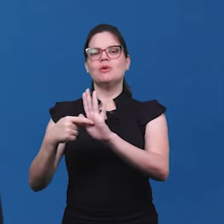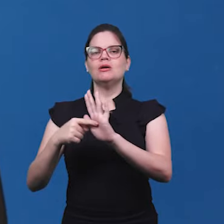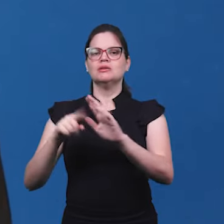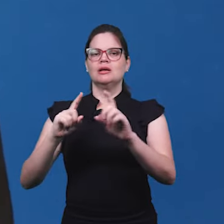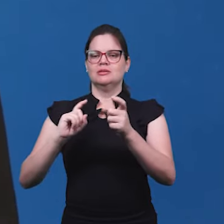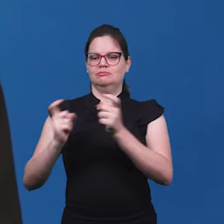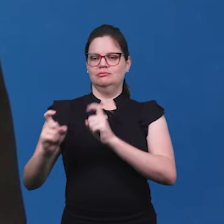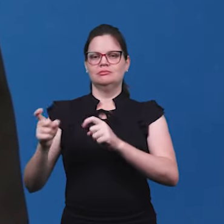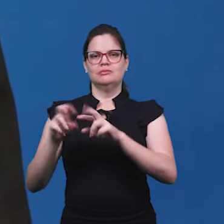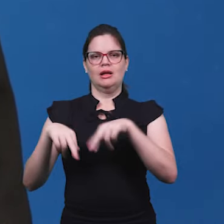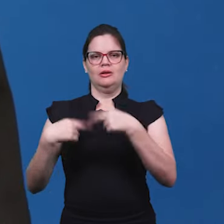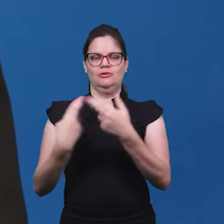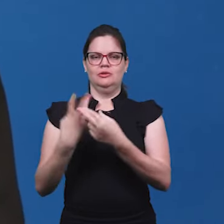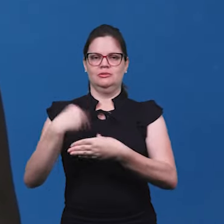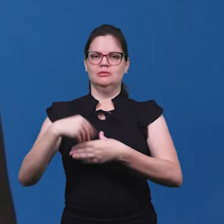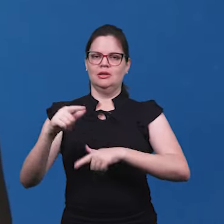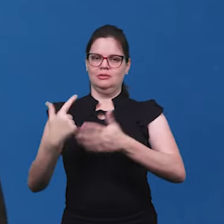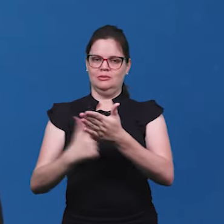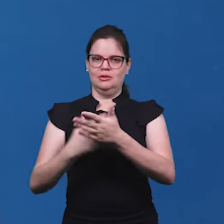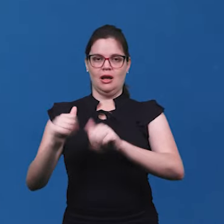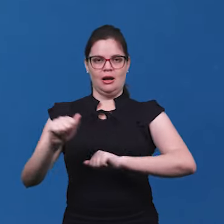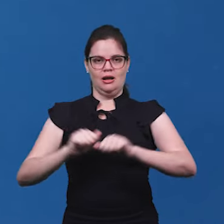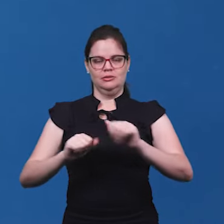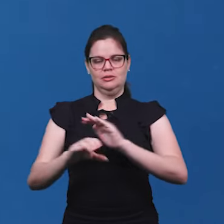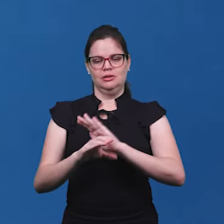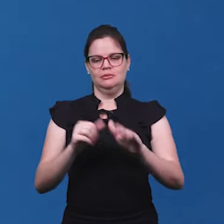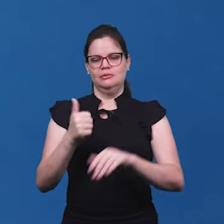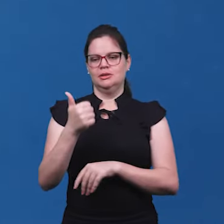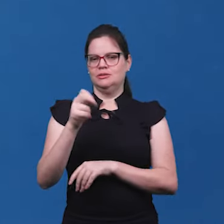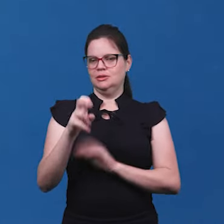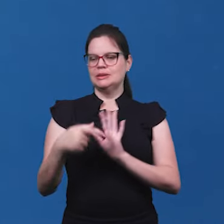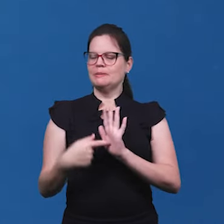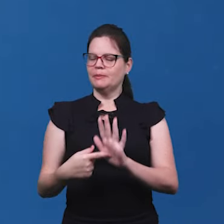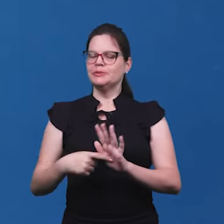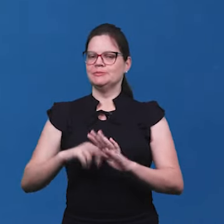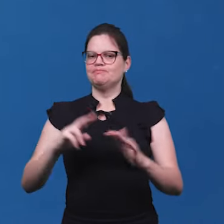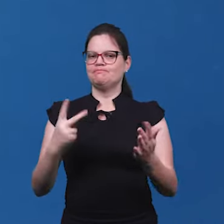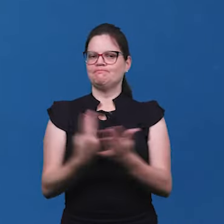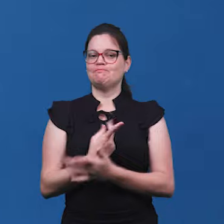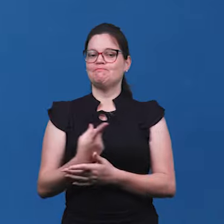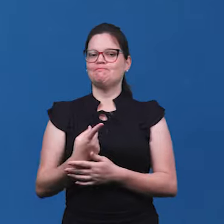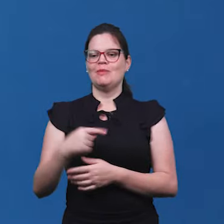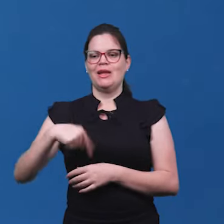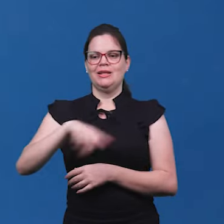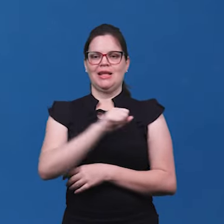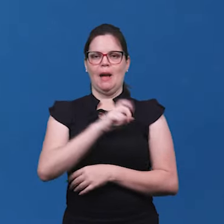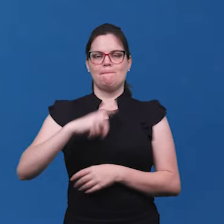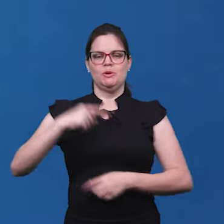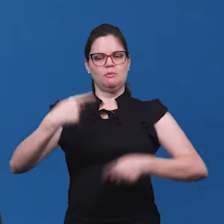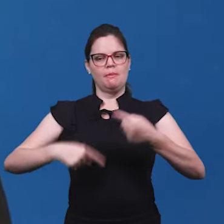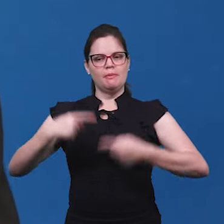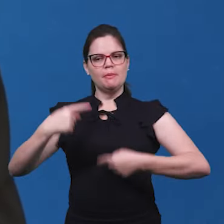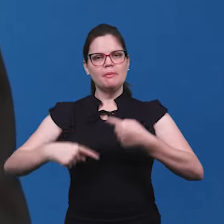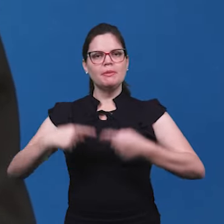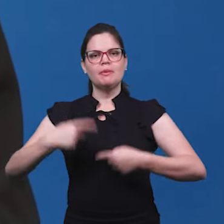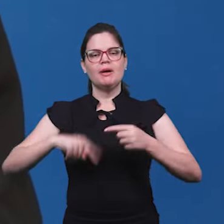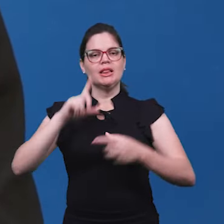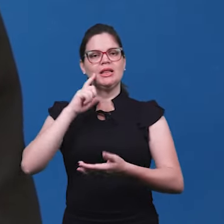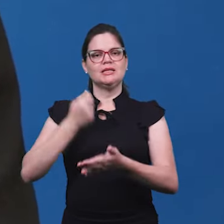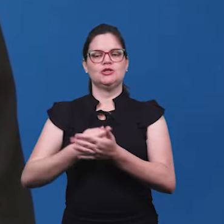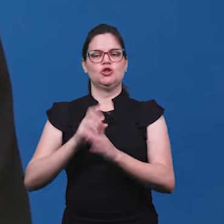Jerusalém, registrada no livro de Atos dos Apóstolos, no capítulo 15 do livro de Atos dos Apóstolos, e exatamente ali no